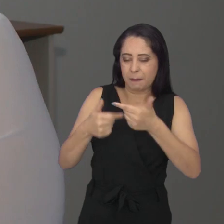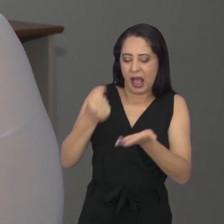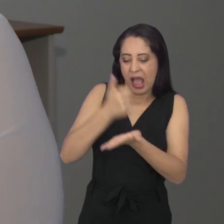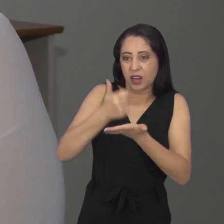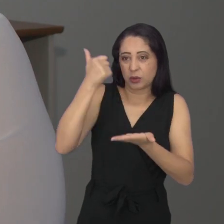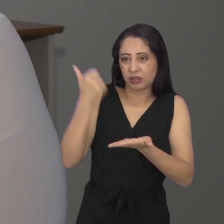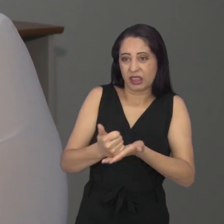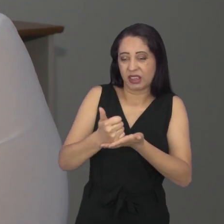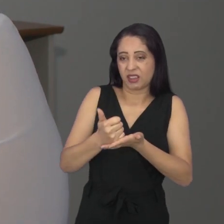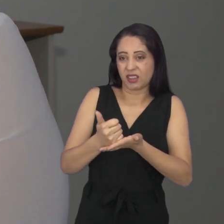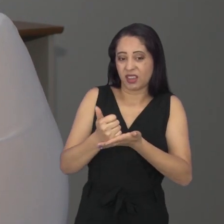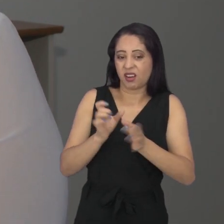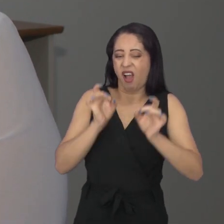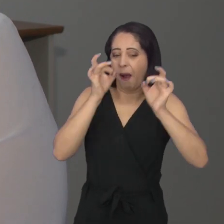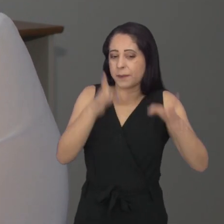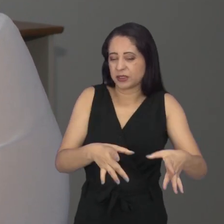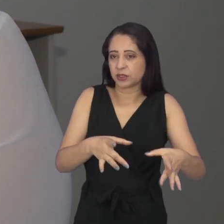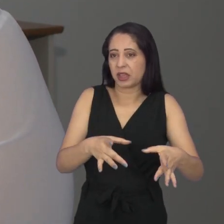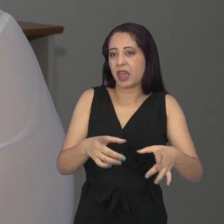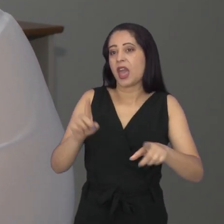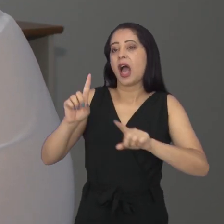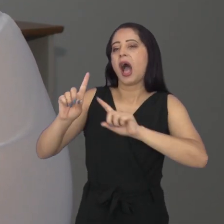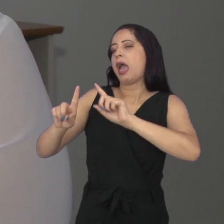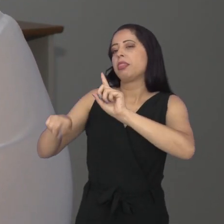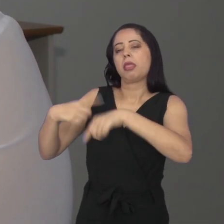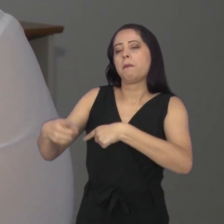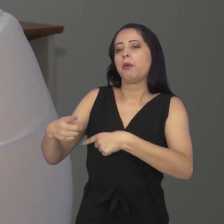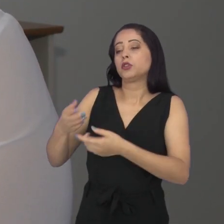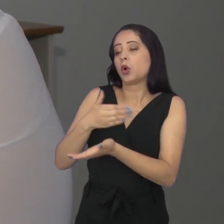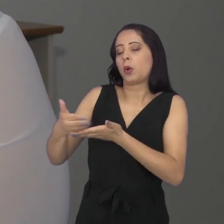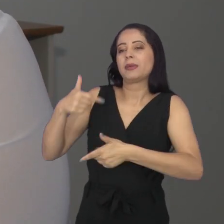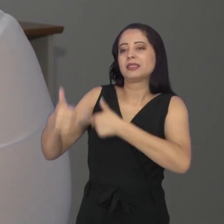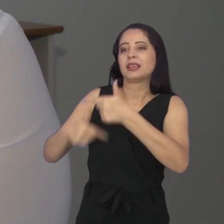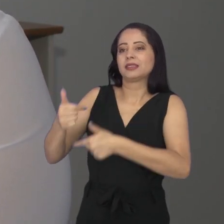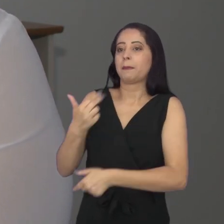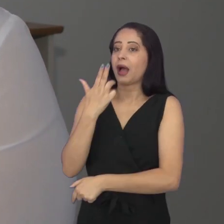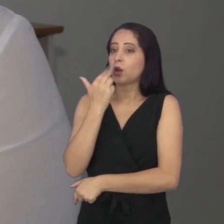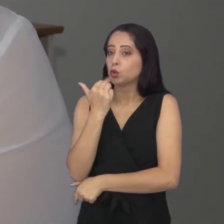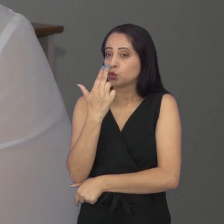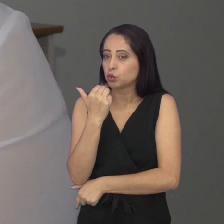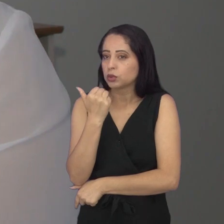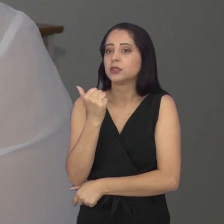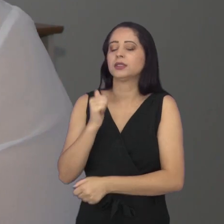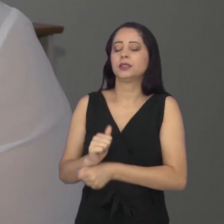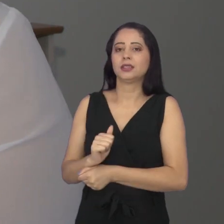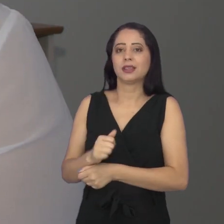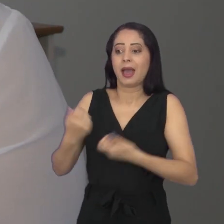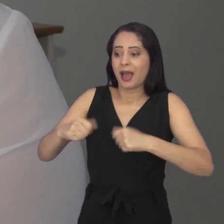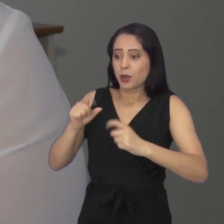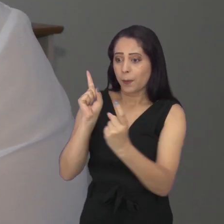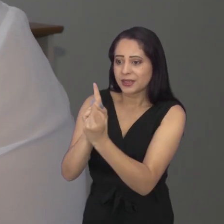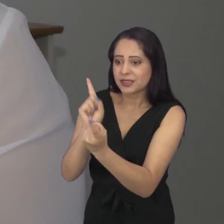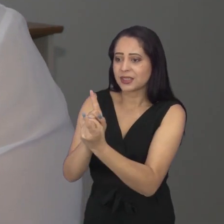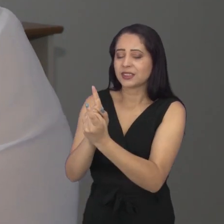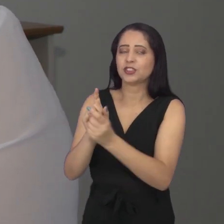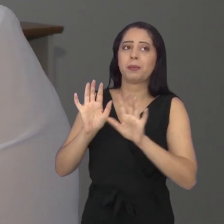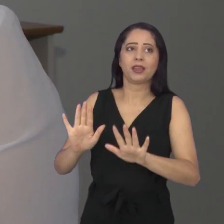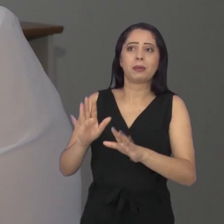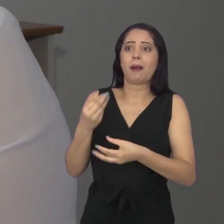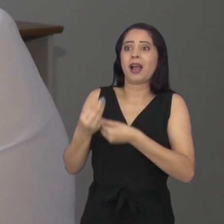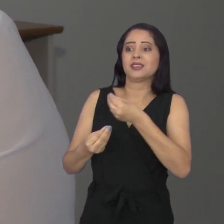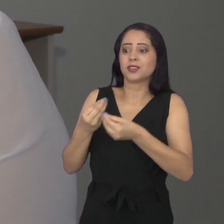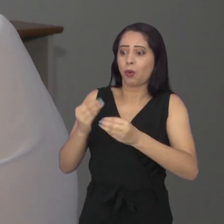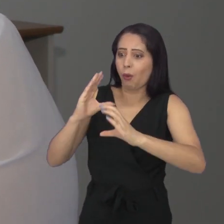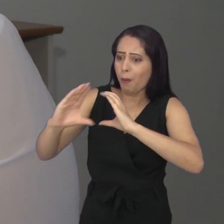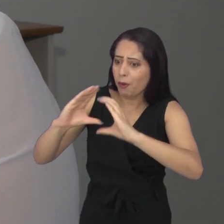resolvi empreender. Eu sou nutricionista e gostaria de trabalhar com atendimentos. E para isso eu preciso não só me